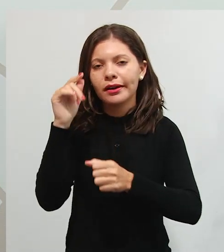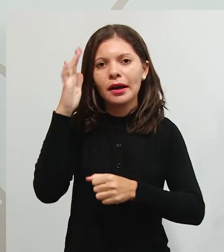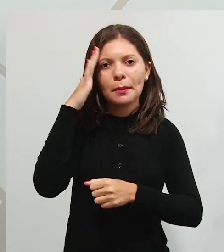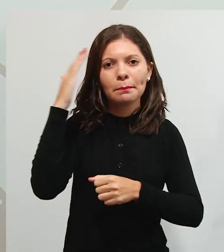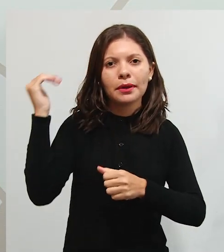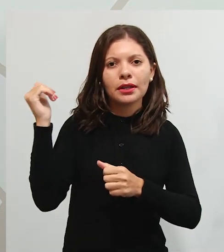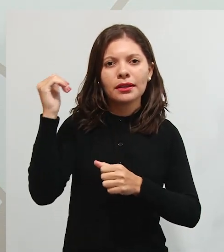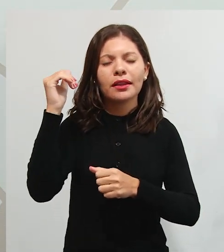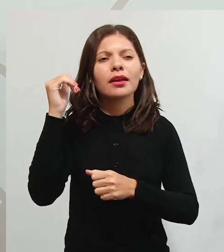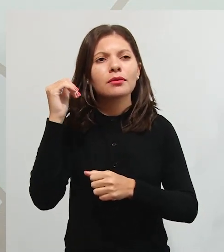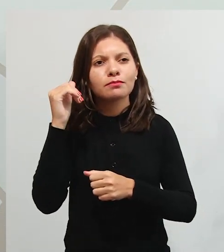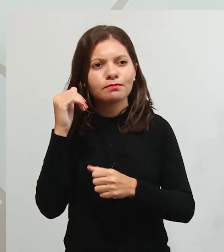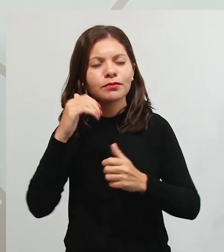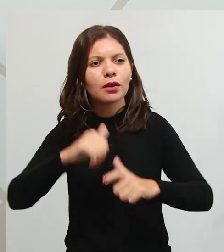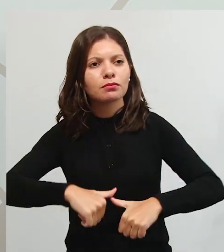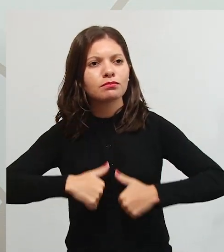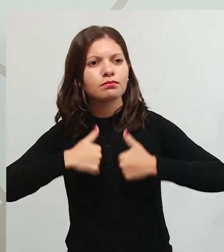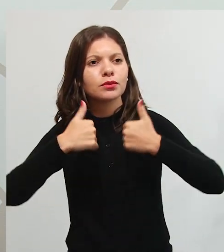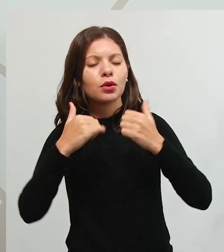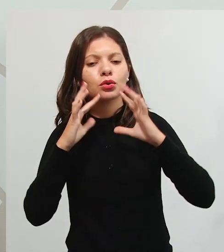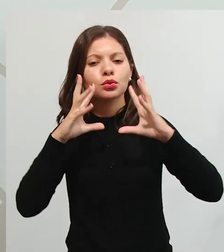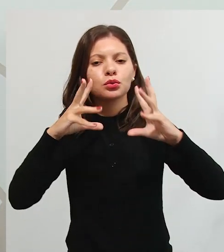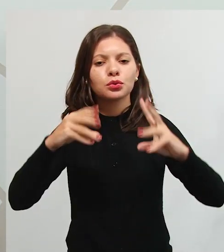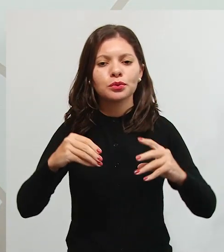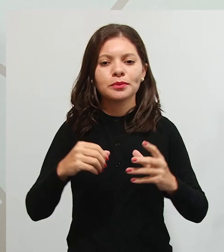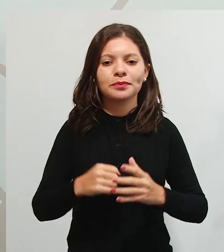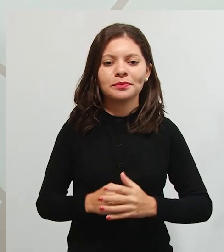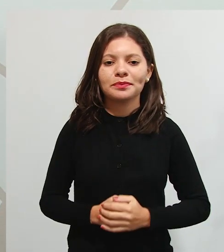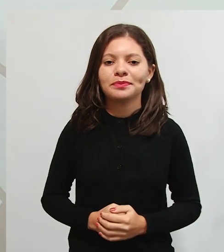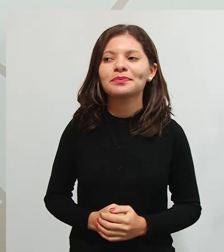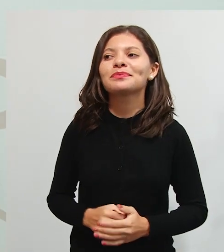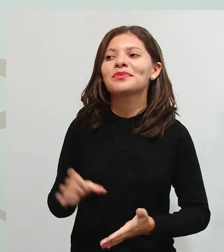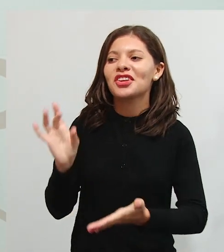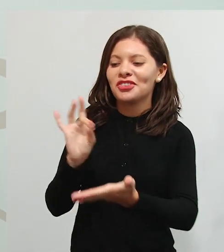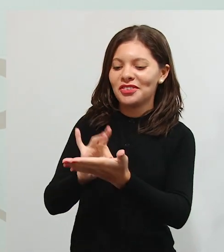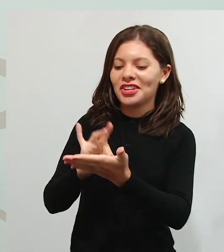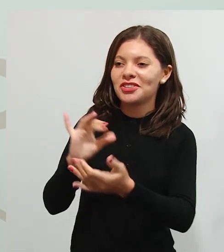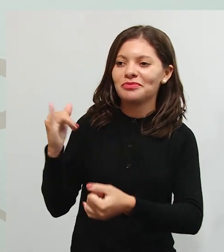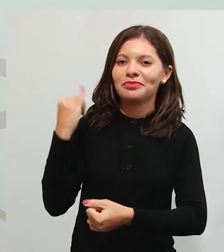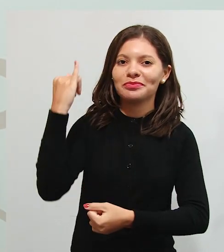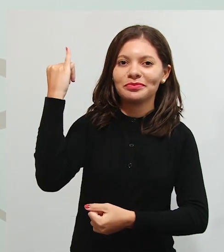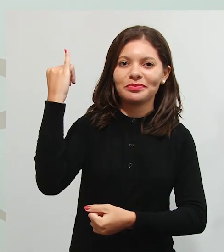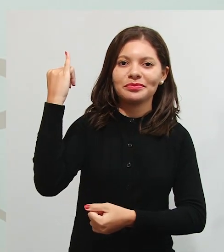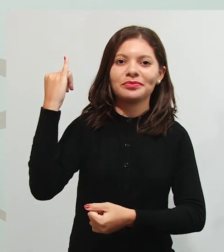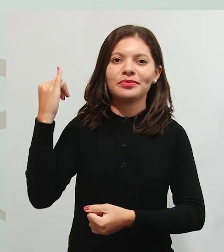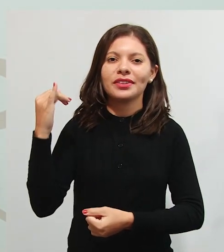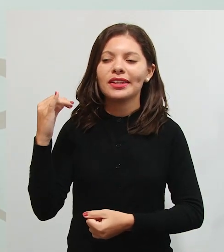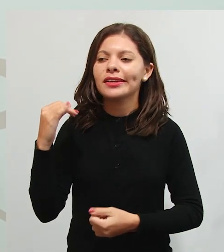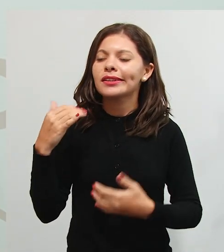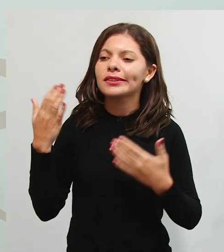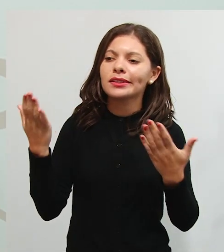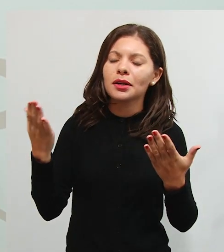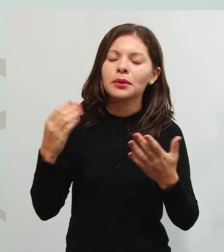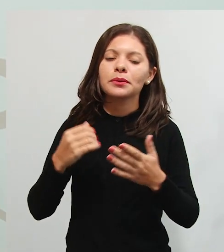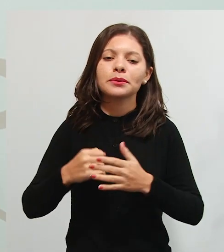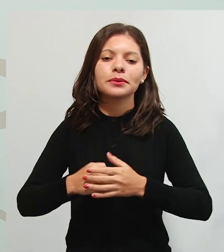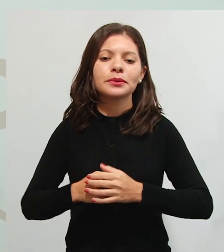aprender e compreender melhor tudo que está ao seu redor. Realmente é muito importante.